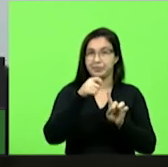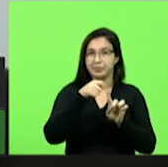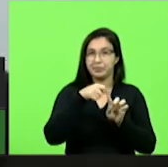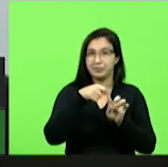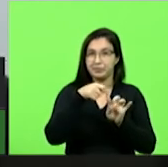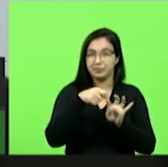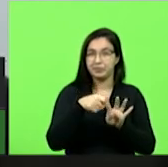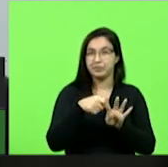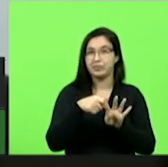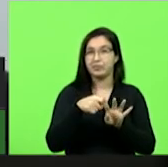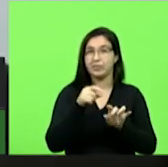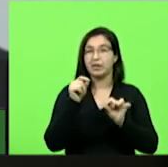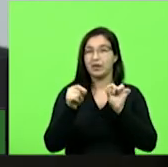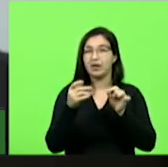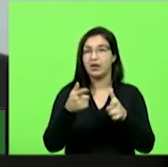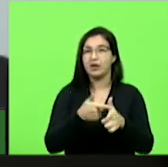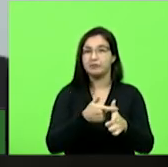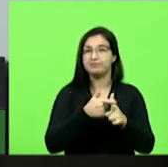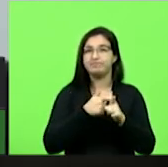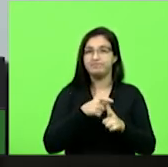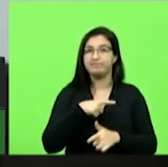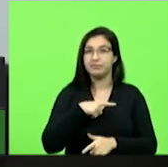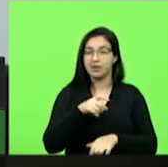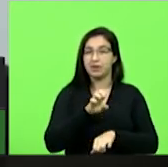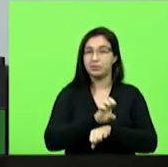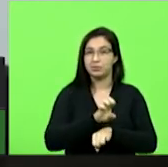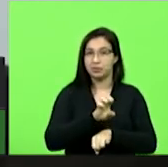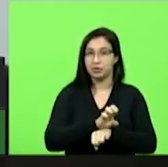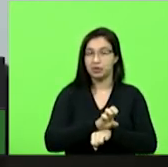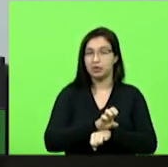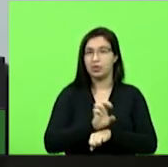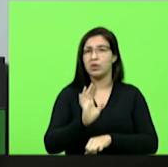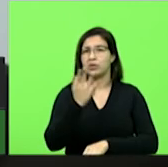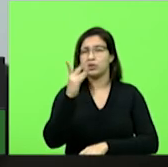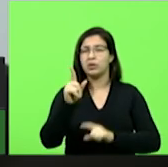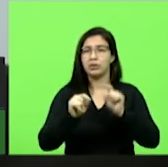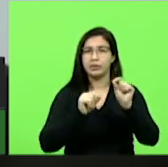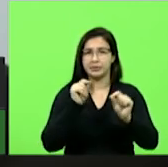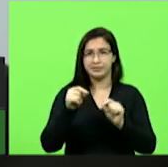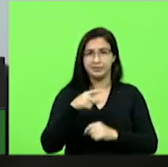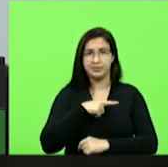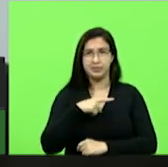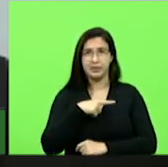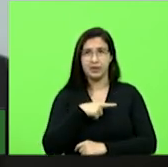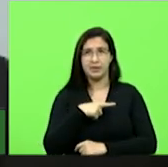devendo para o Estado. O que aconteceu? Nós tivemos um